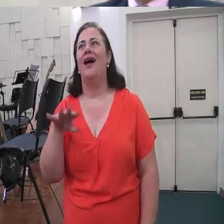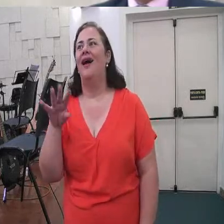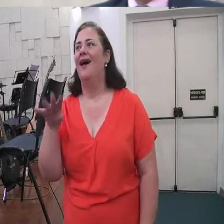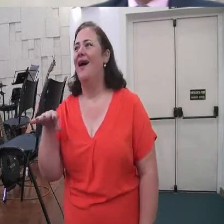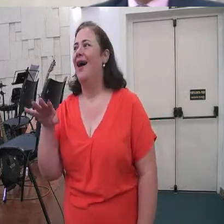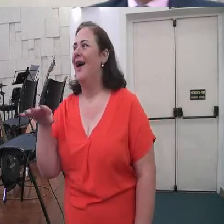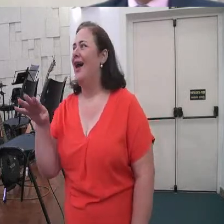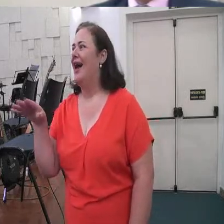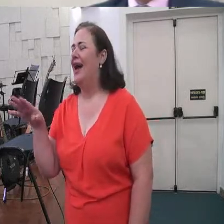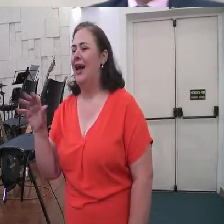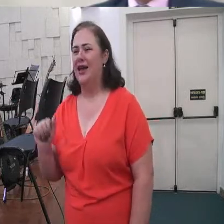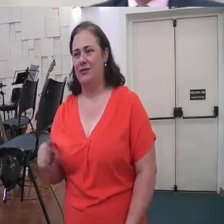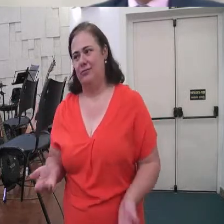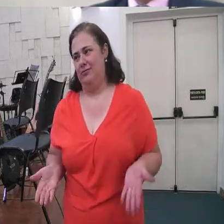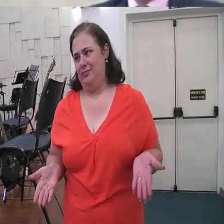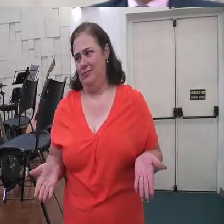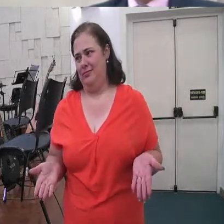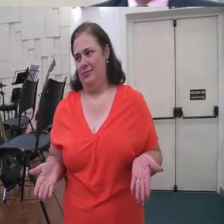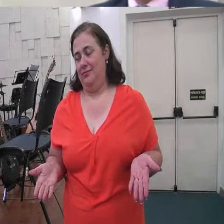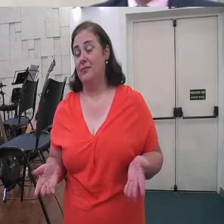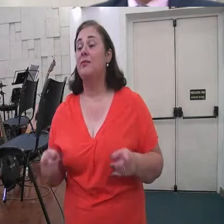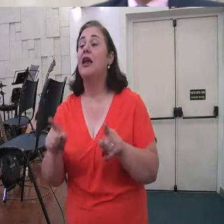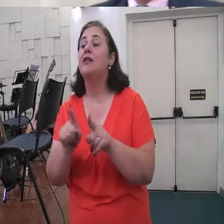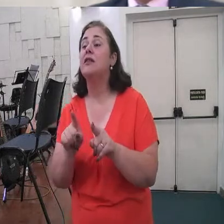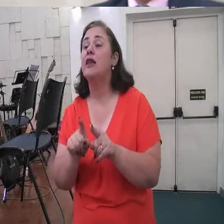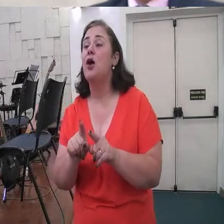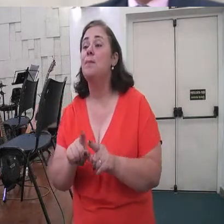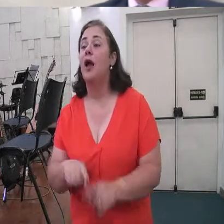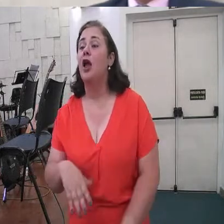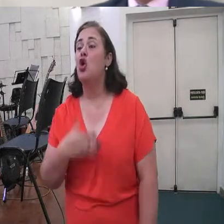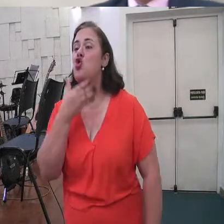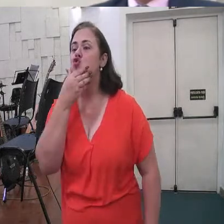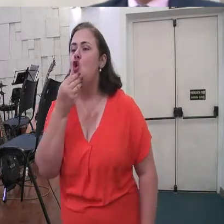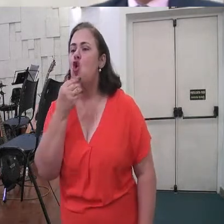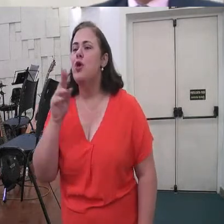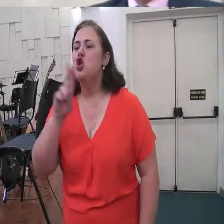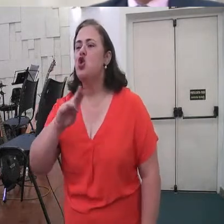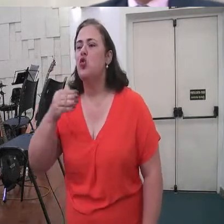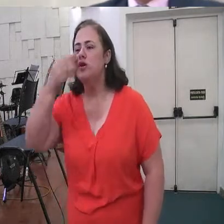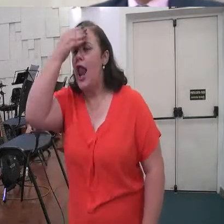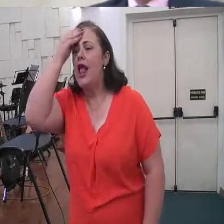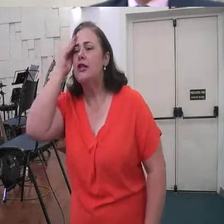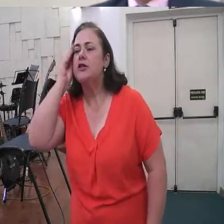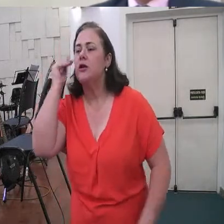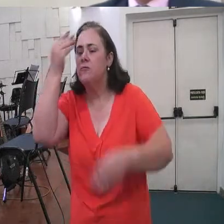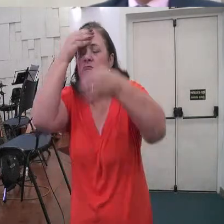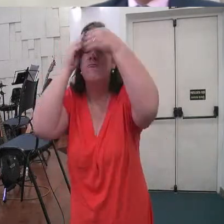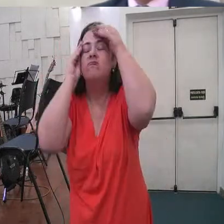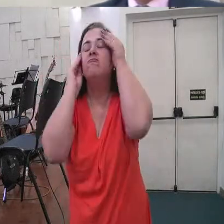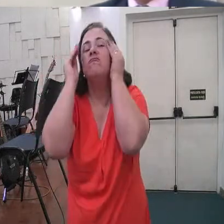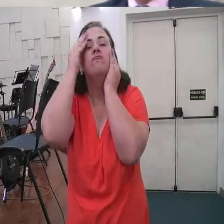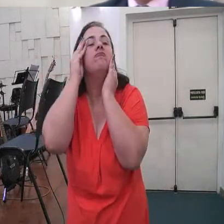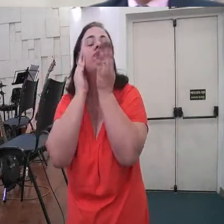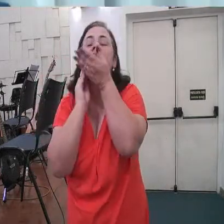do suor, aquela fé do suor santo, do suor sagrado. É a fé da água do Rio